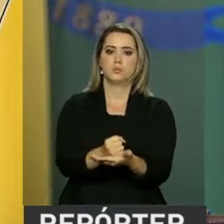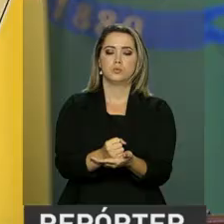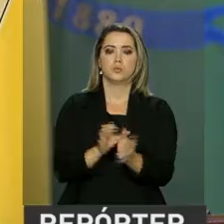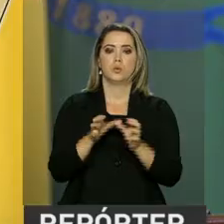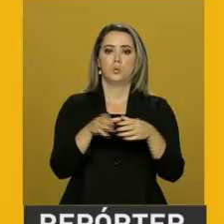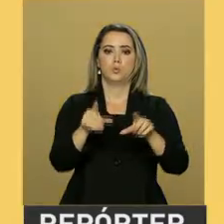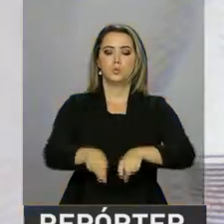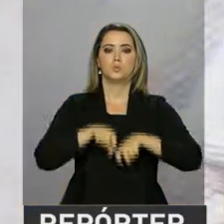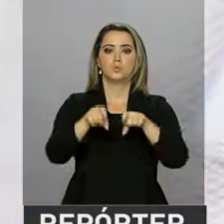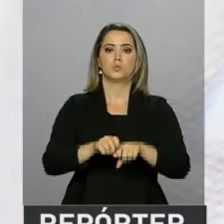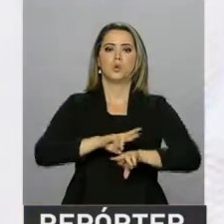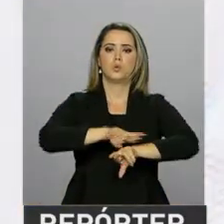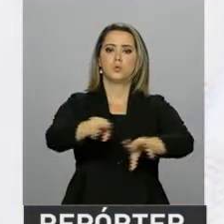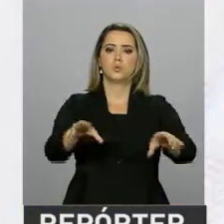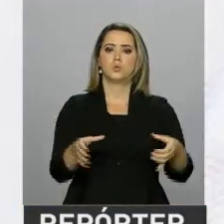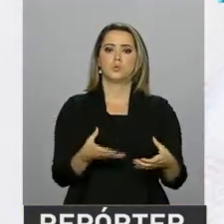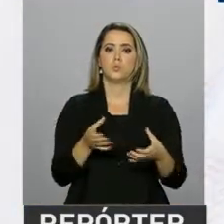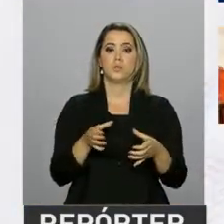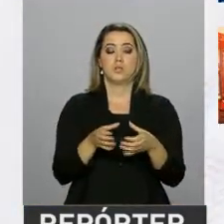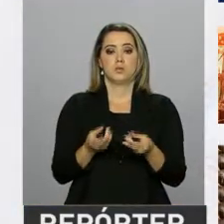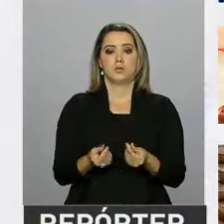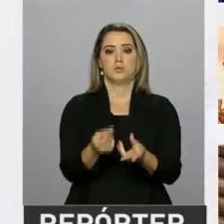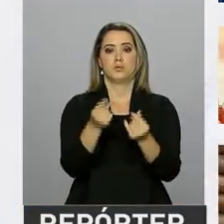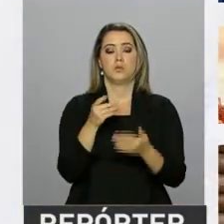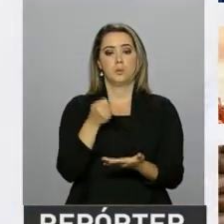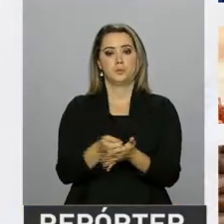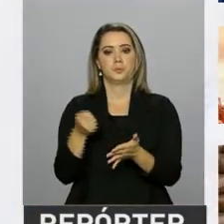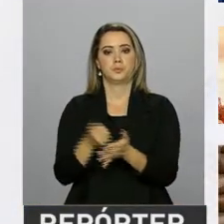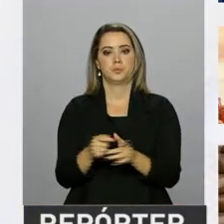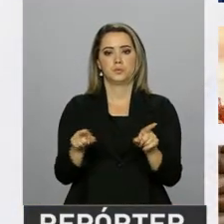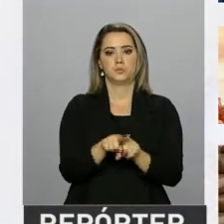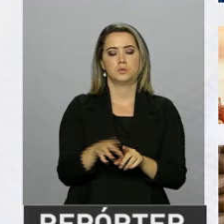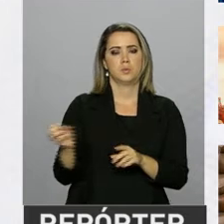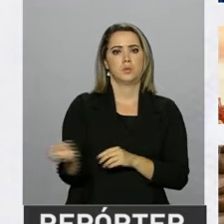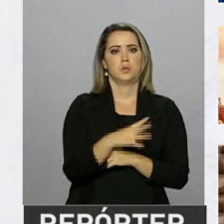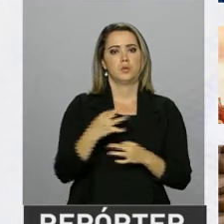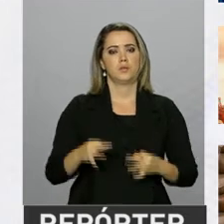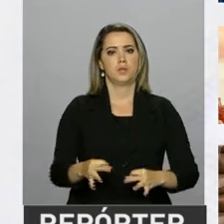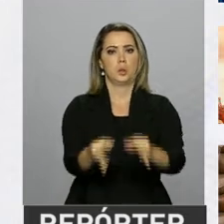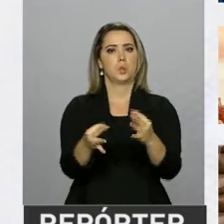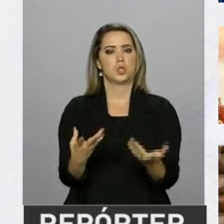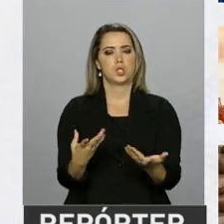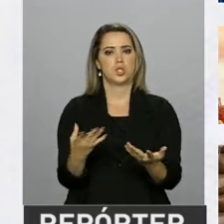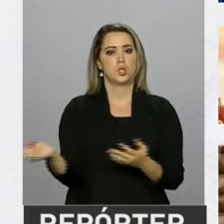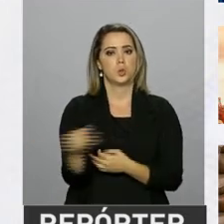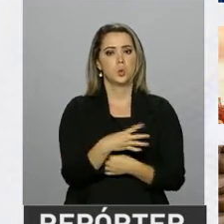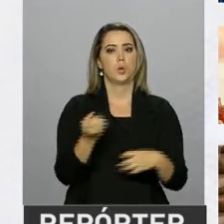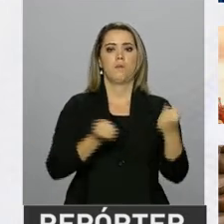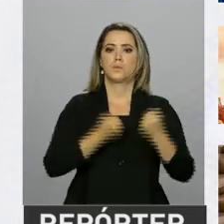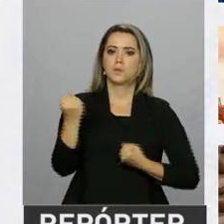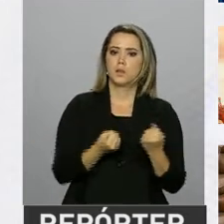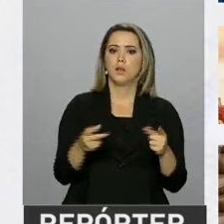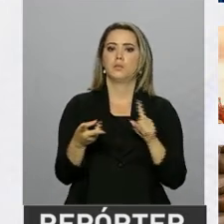ao campo. São várias linhas de financiamento que incluem também inovação e tecnologia, modernização da